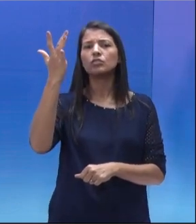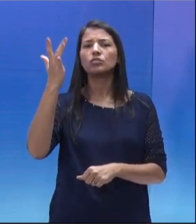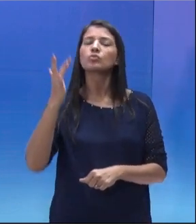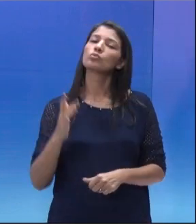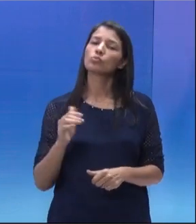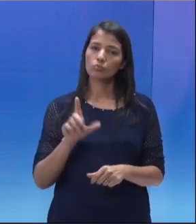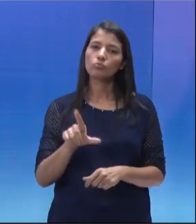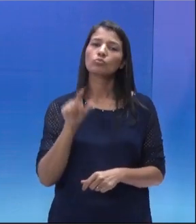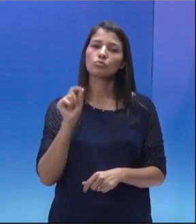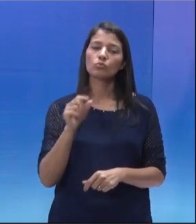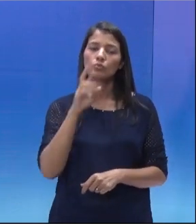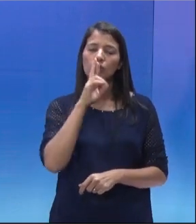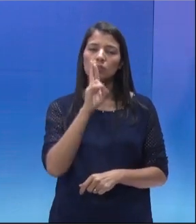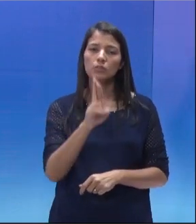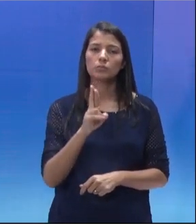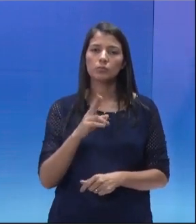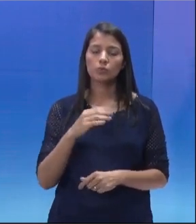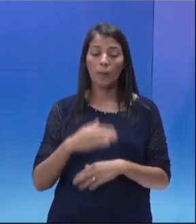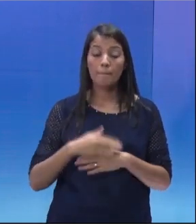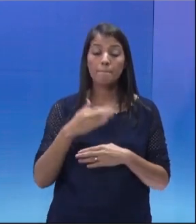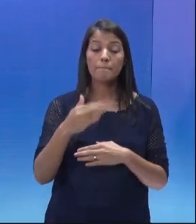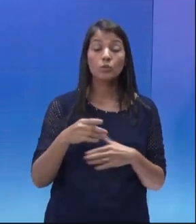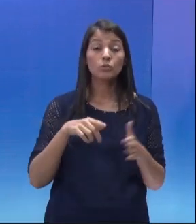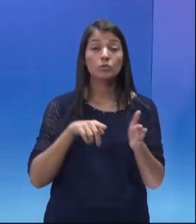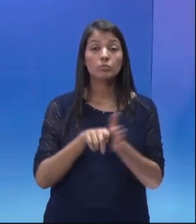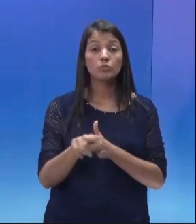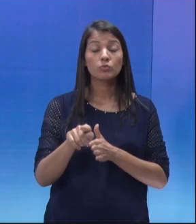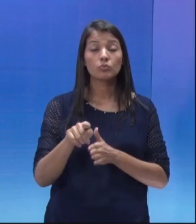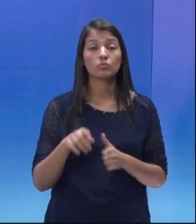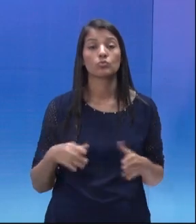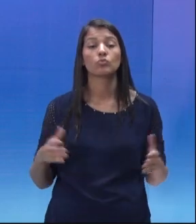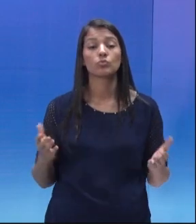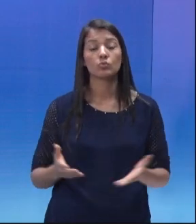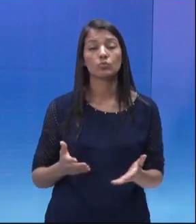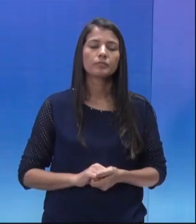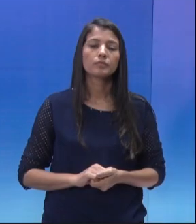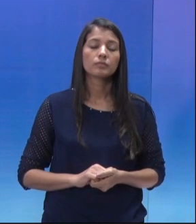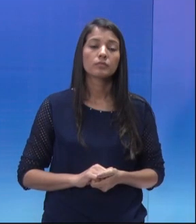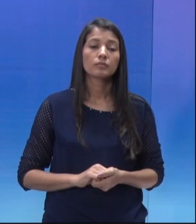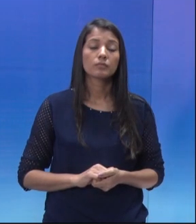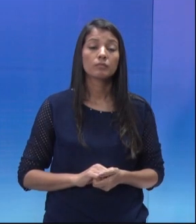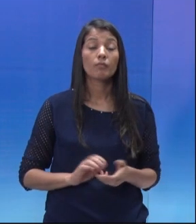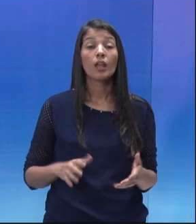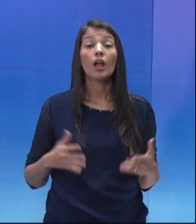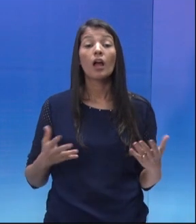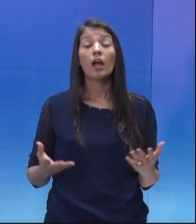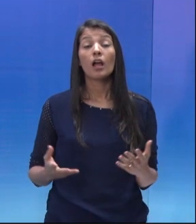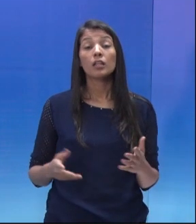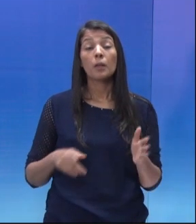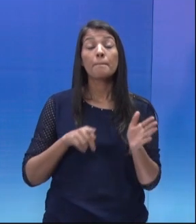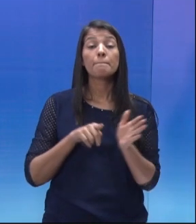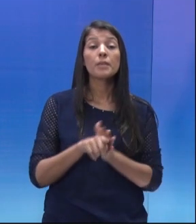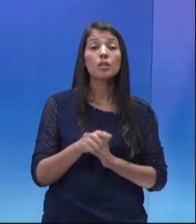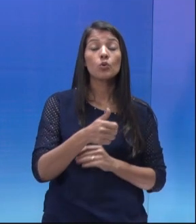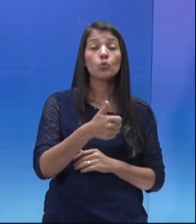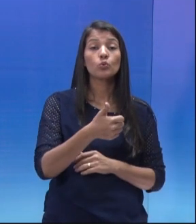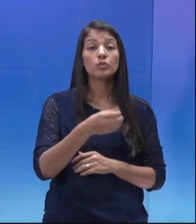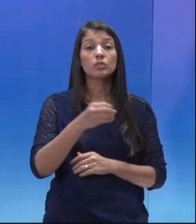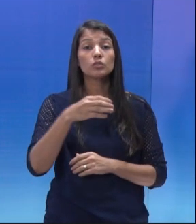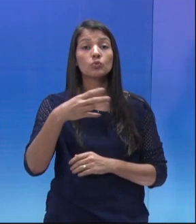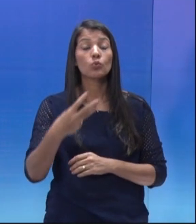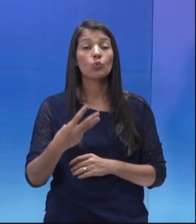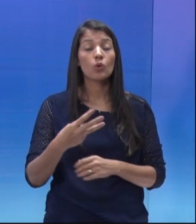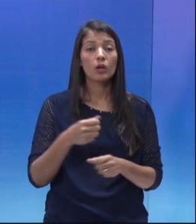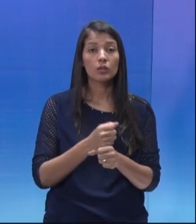passa segurança, correto? Mas então vamos para a nossa próxima questão de hoje. Então a questão 104 do Enem